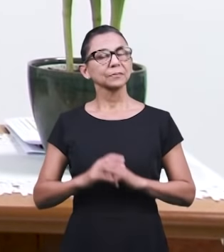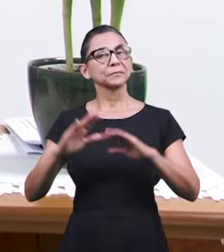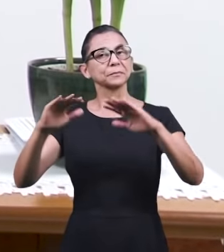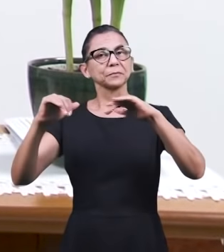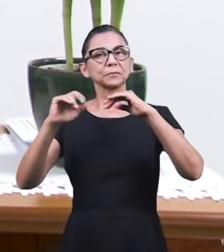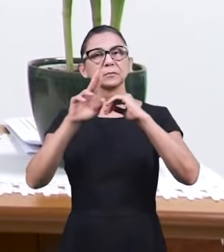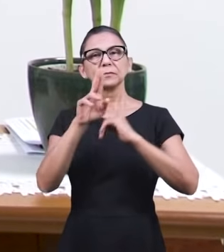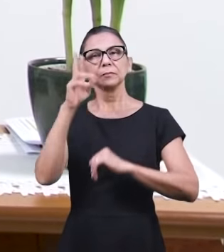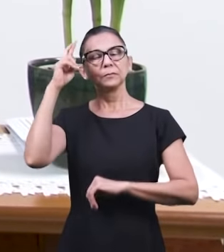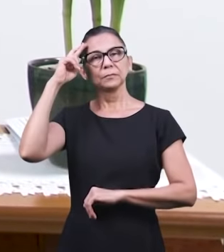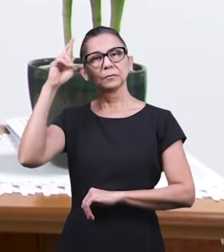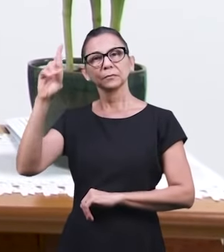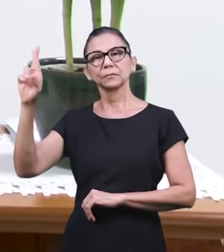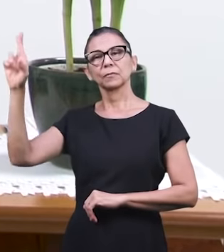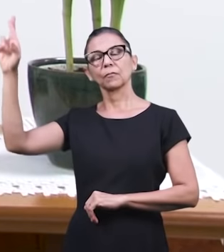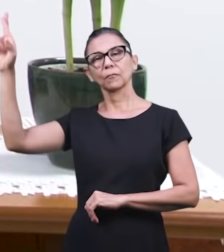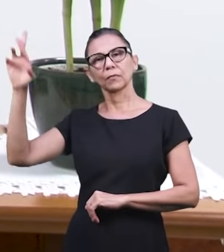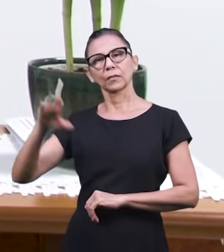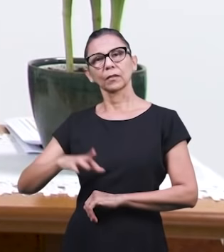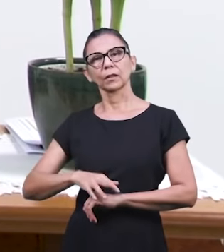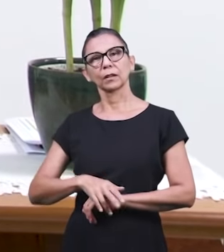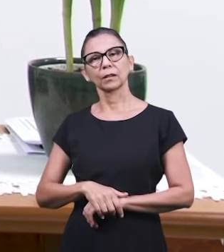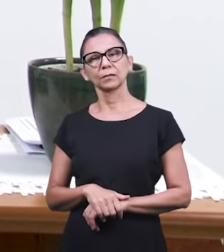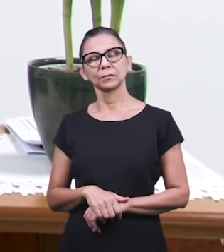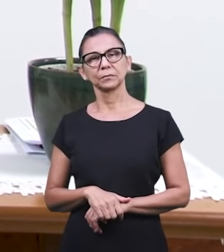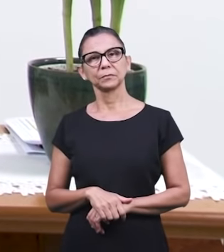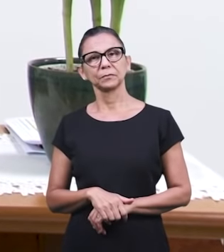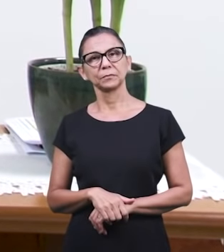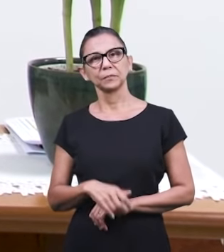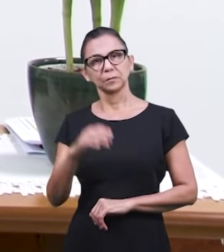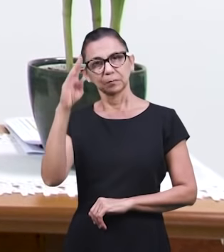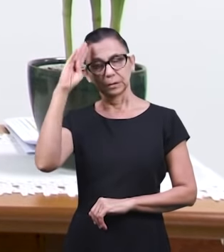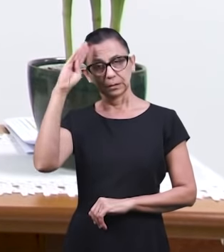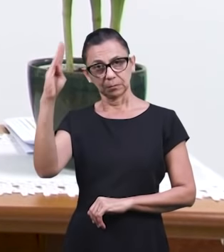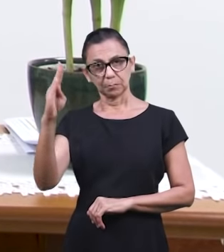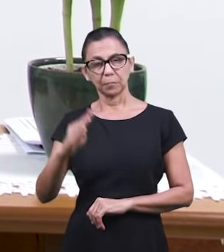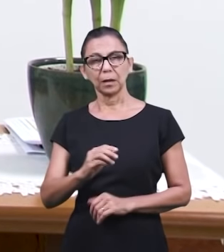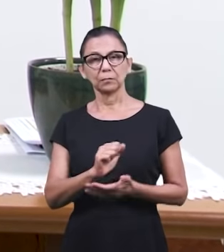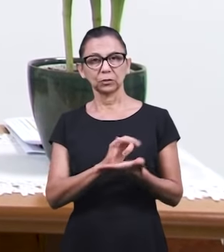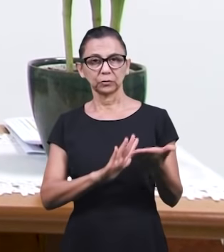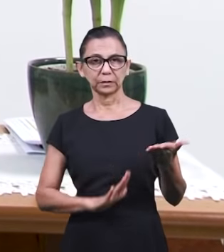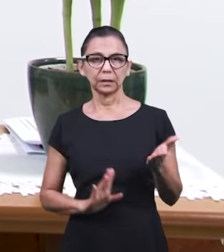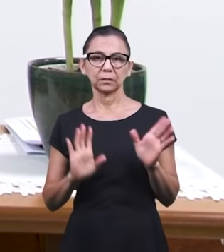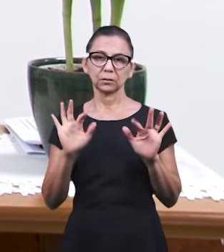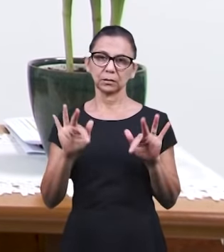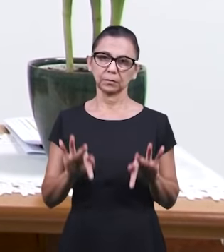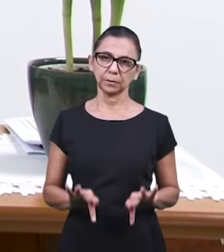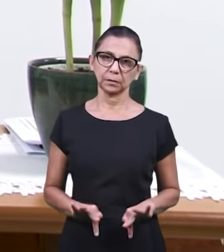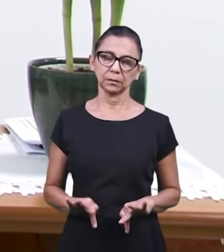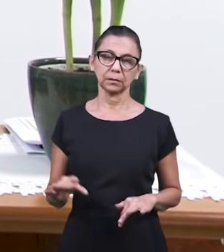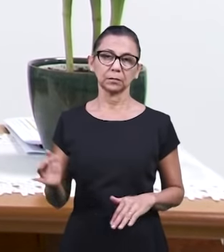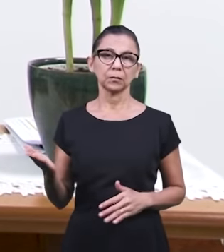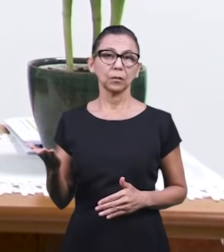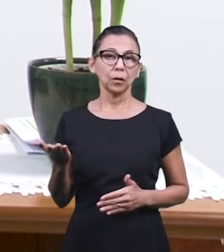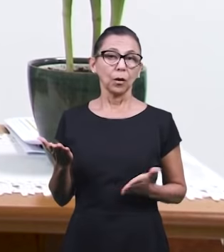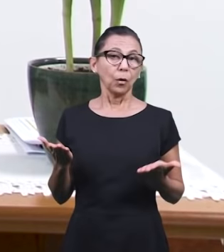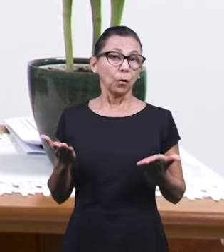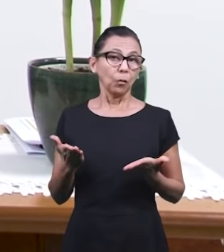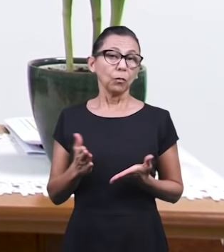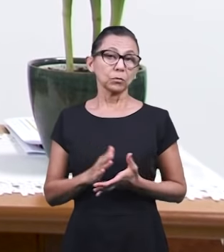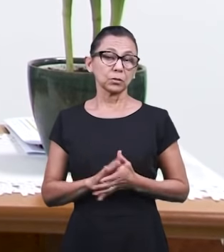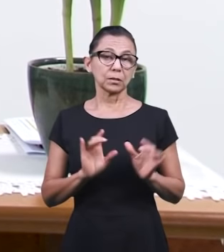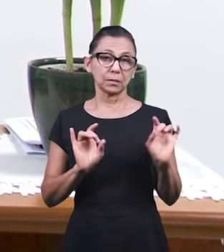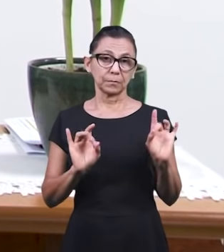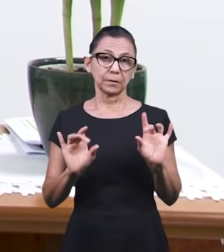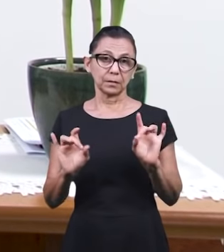Seja louvado o nome do nosso Deus. Nós terminamos a parte principal da nossa programação desta tarde, mas hoje, em